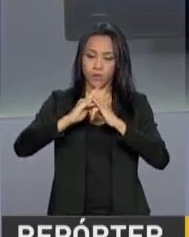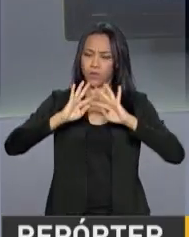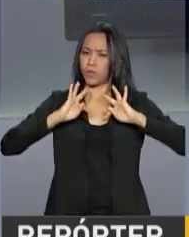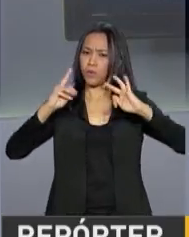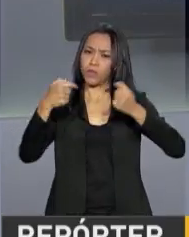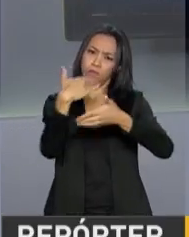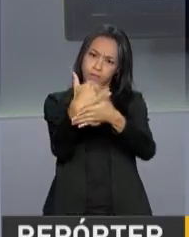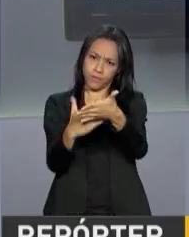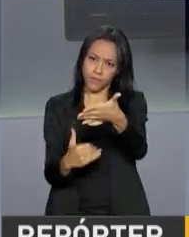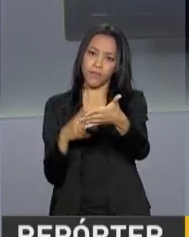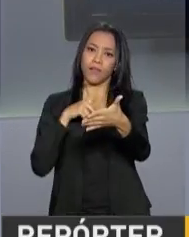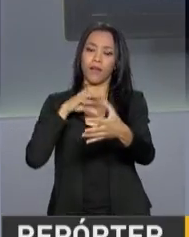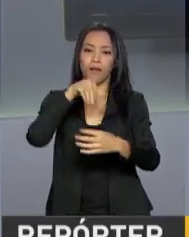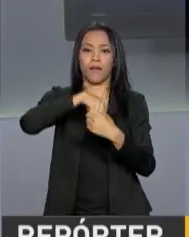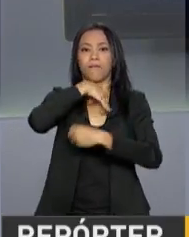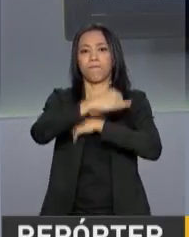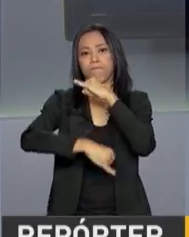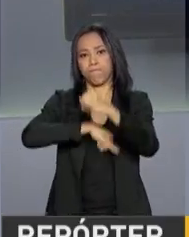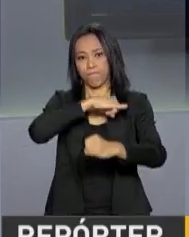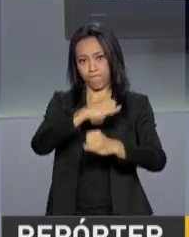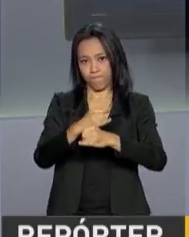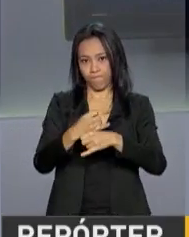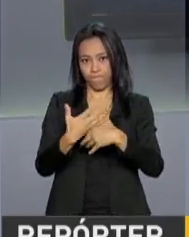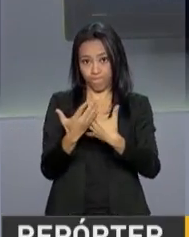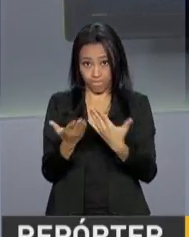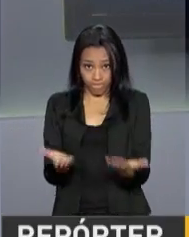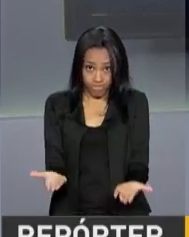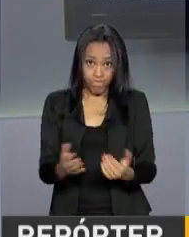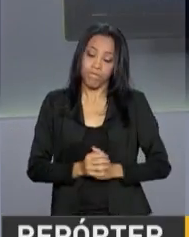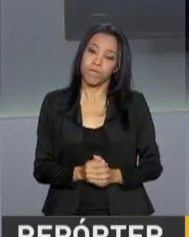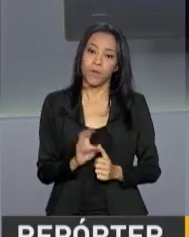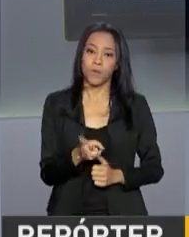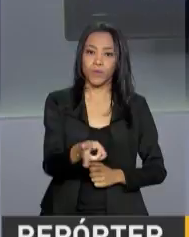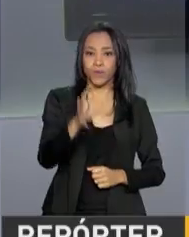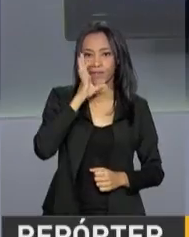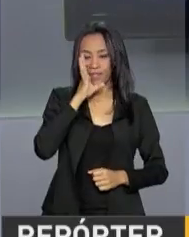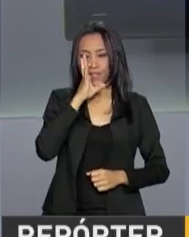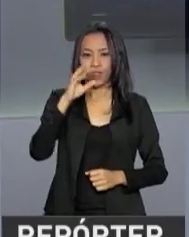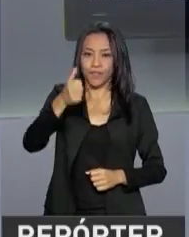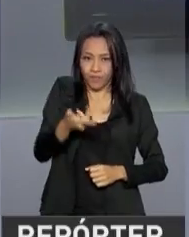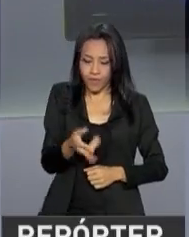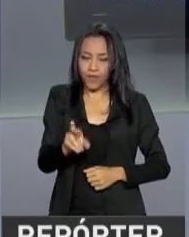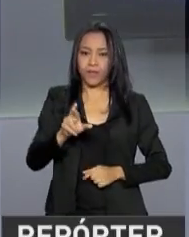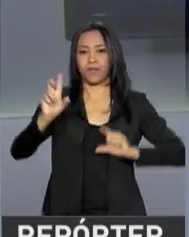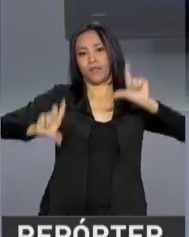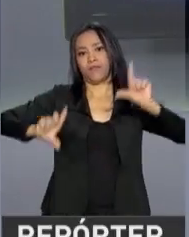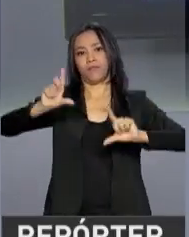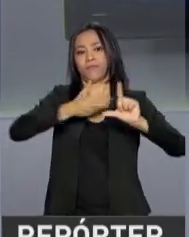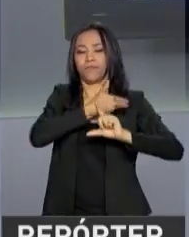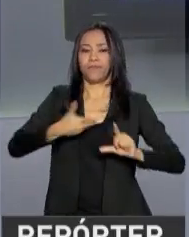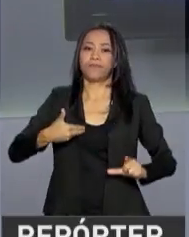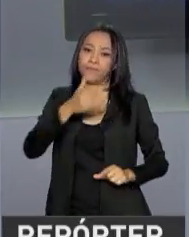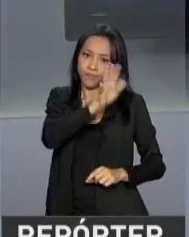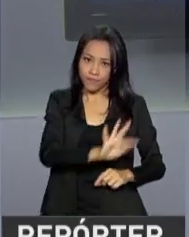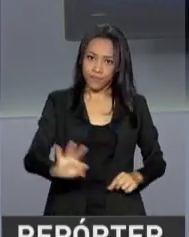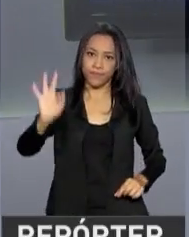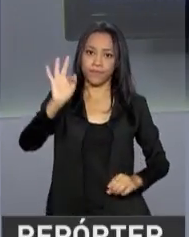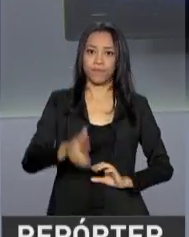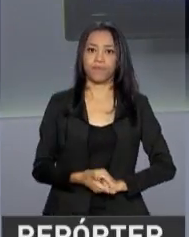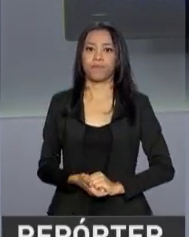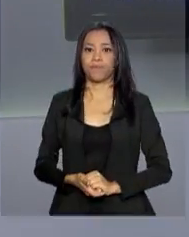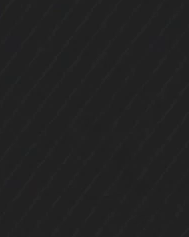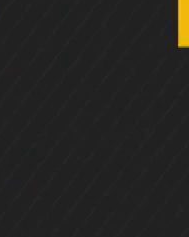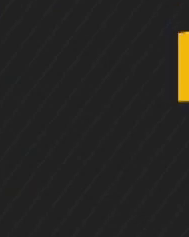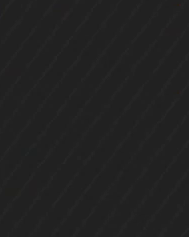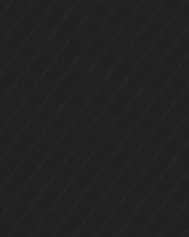toda a nossa programação também está na página da nbr na internet continue com a gente na nbr a tv do governo federal